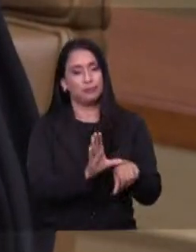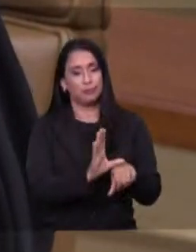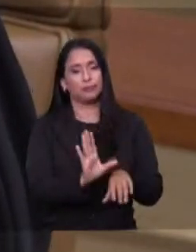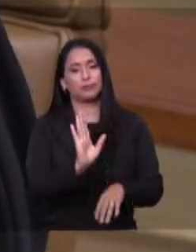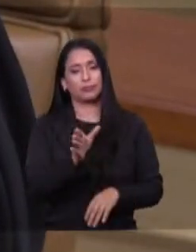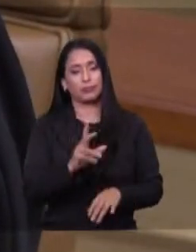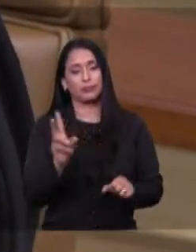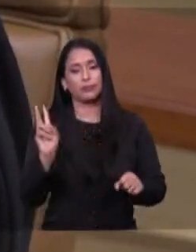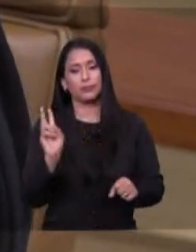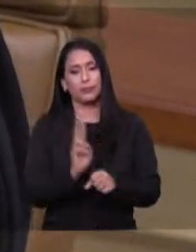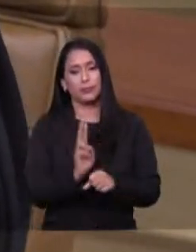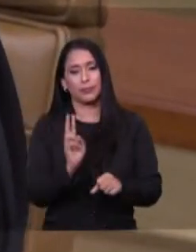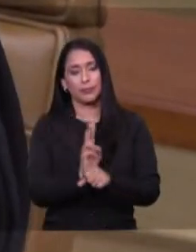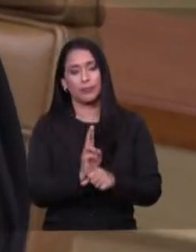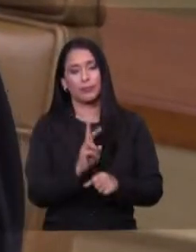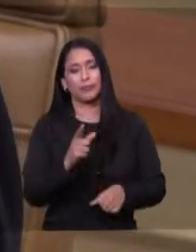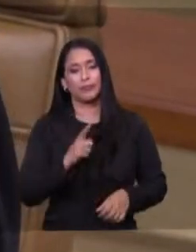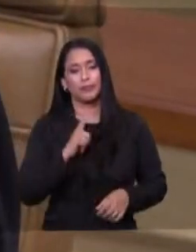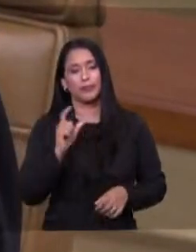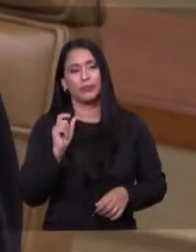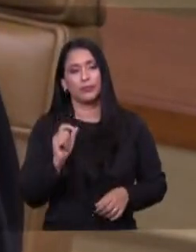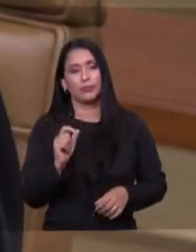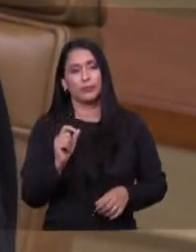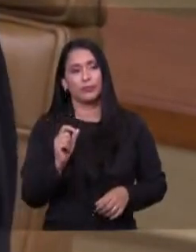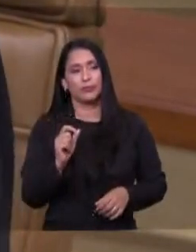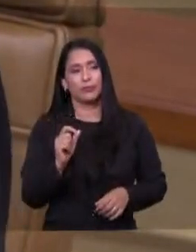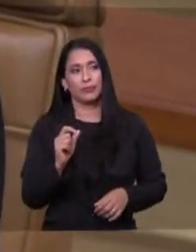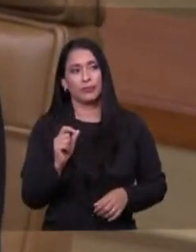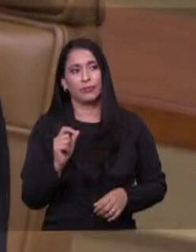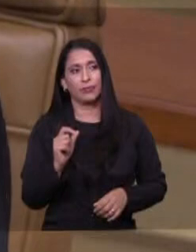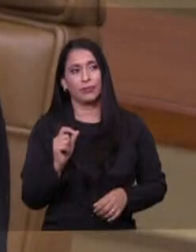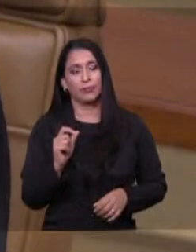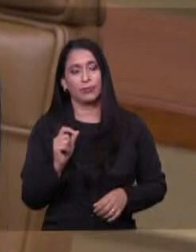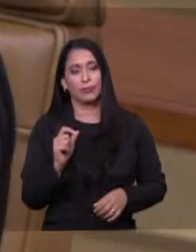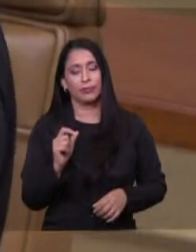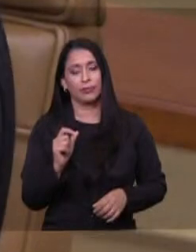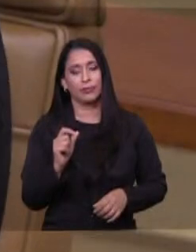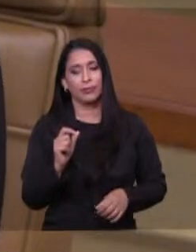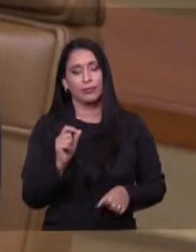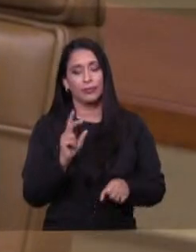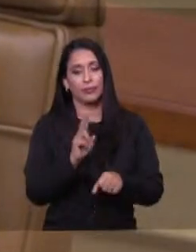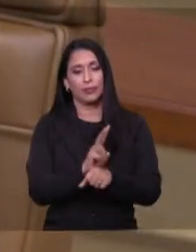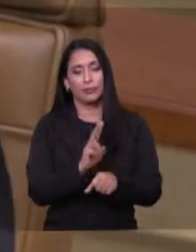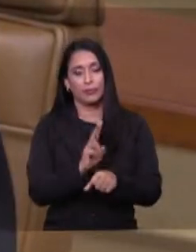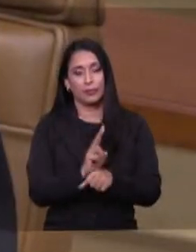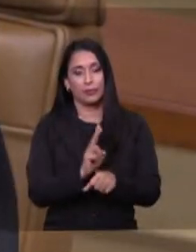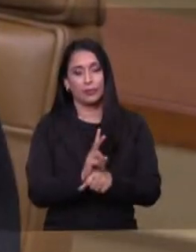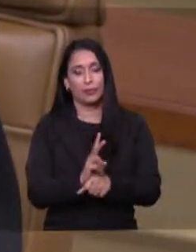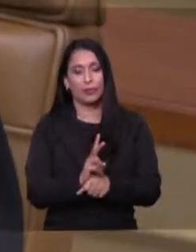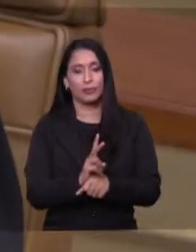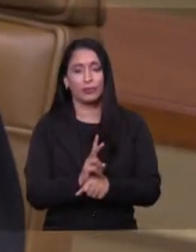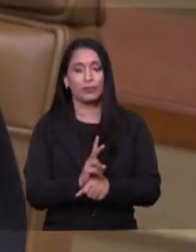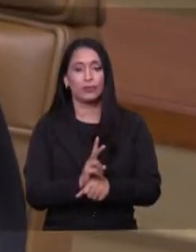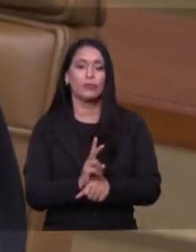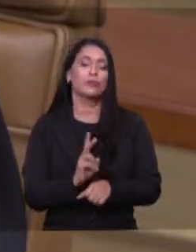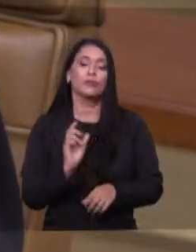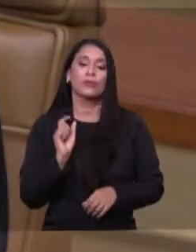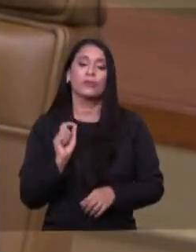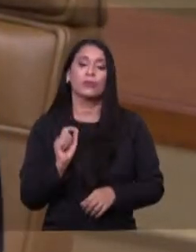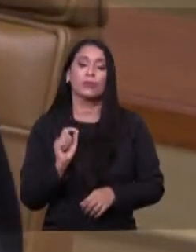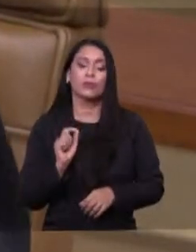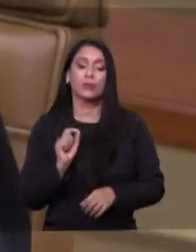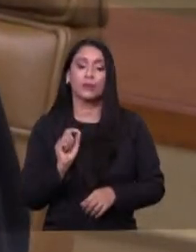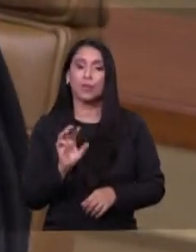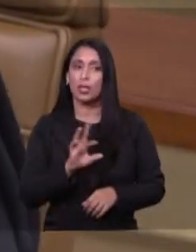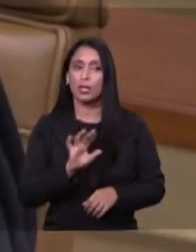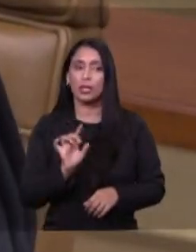da proteção aos quilombos, são protegidas também mais especificamente ainda,